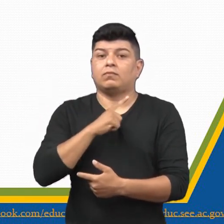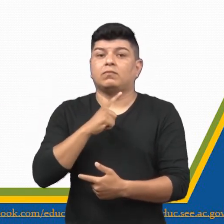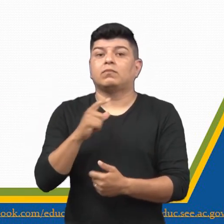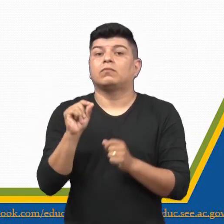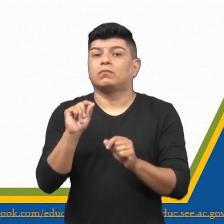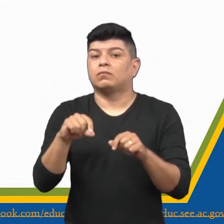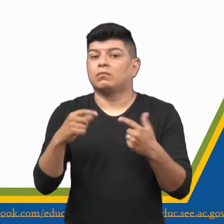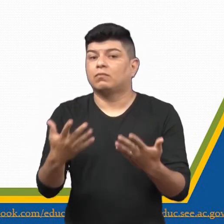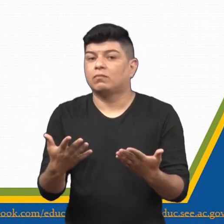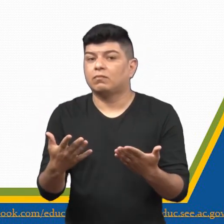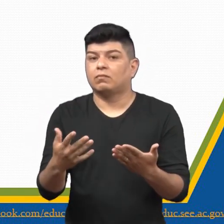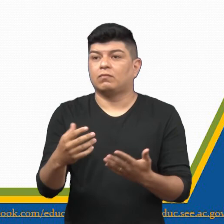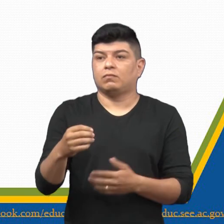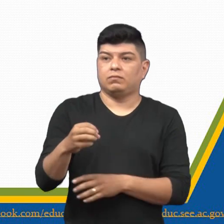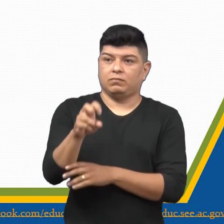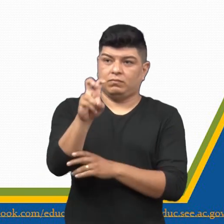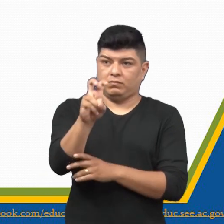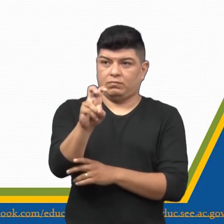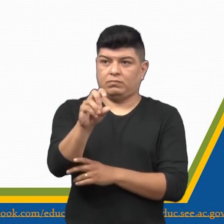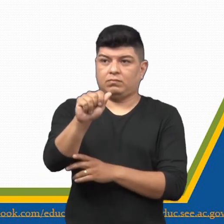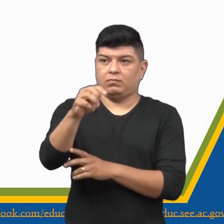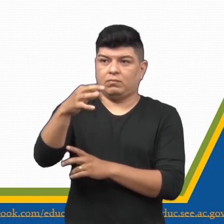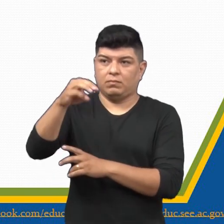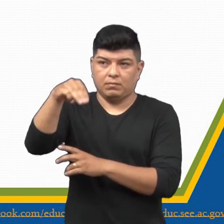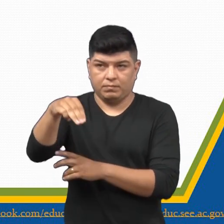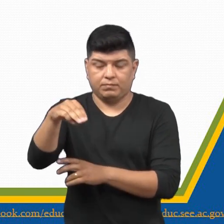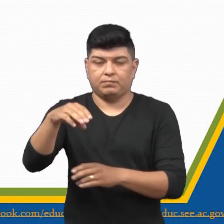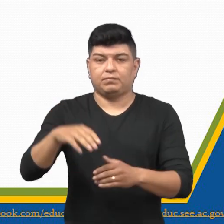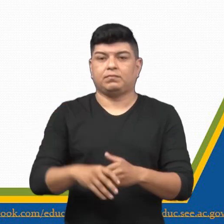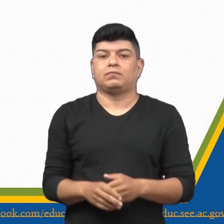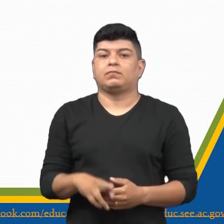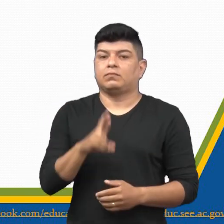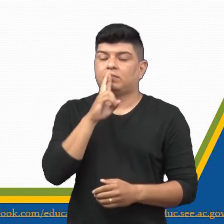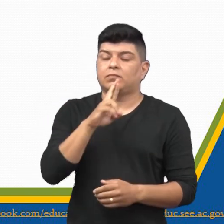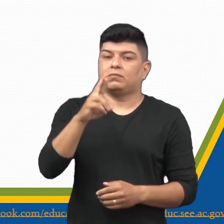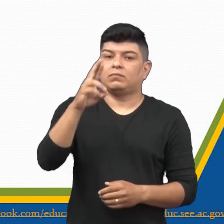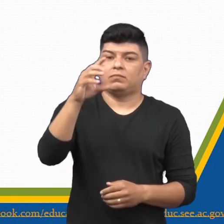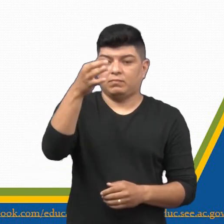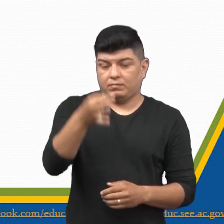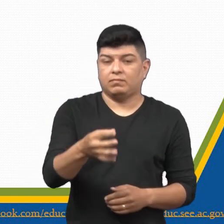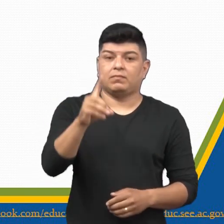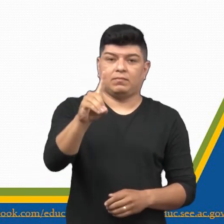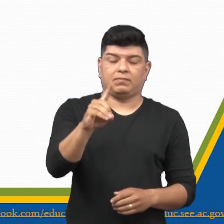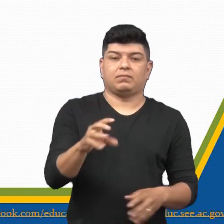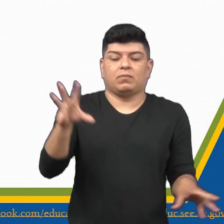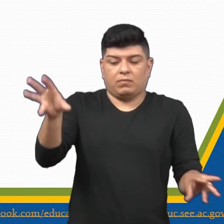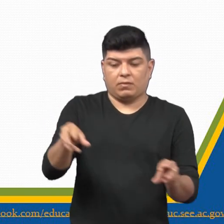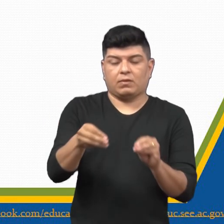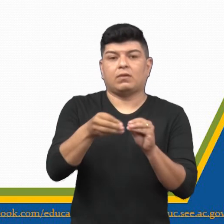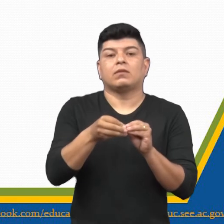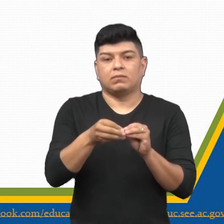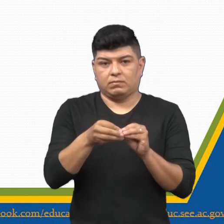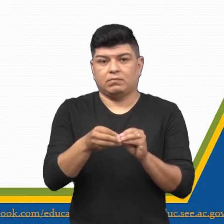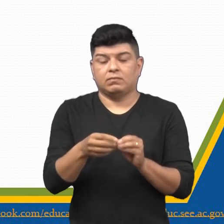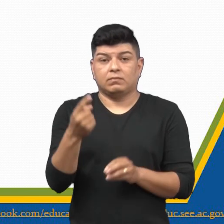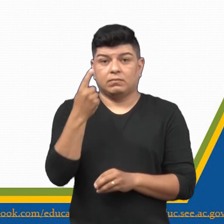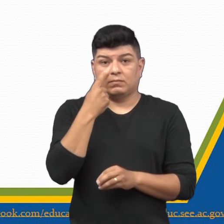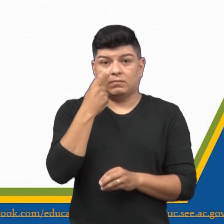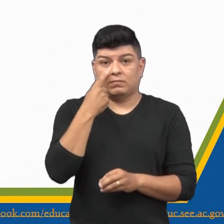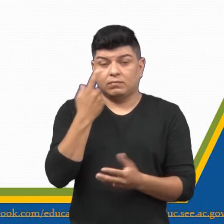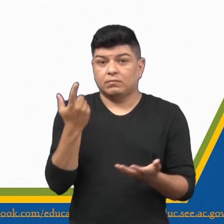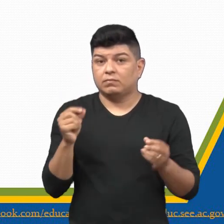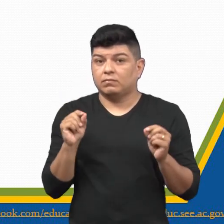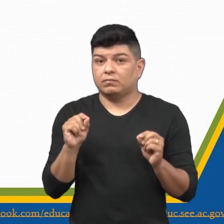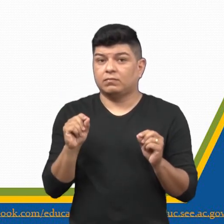pressão 2 de 5 atms. Alternativa D. Ok? Bom, resumindo, do ponto de vista